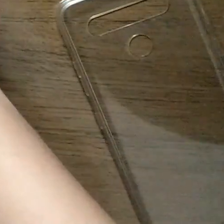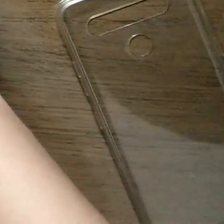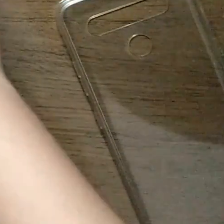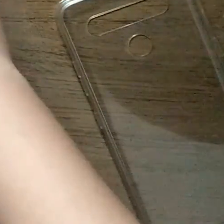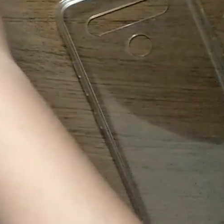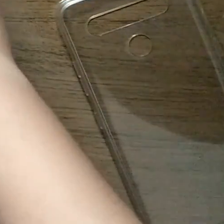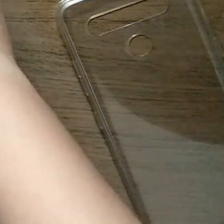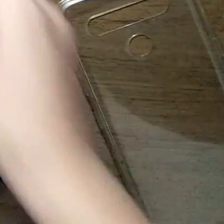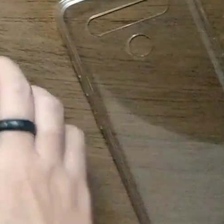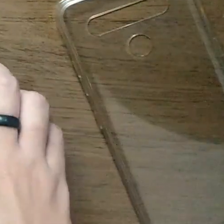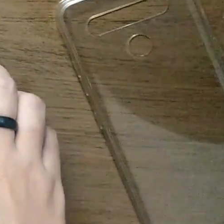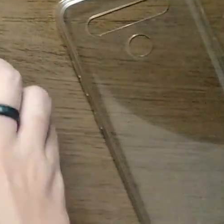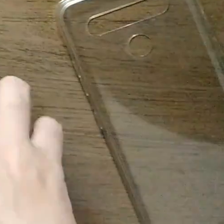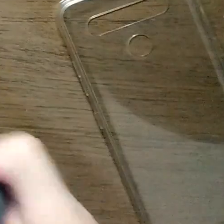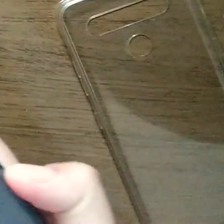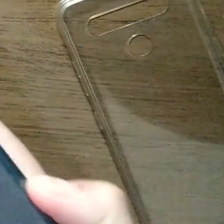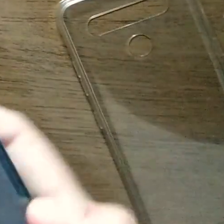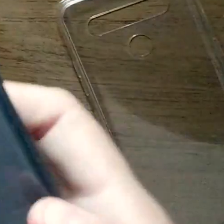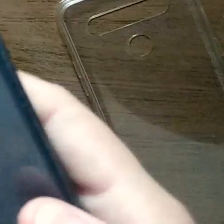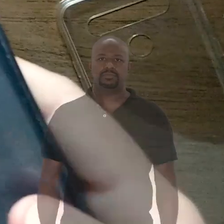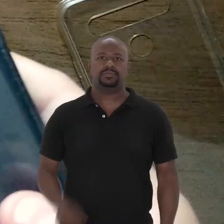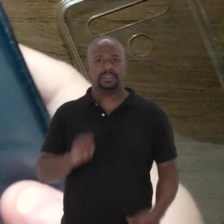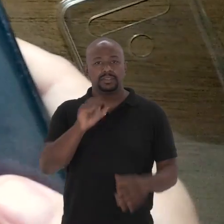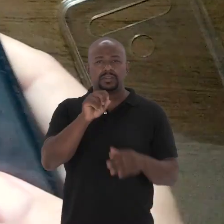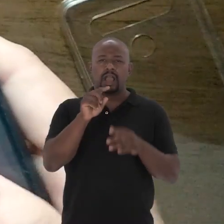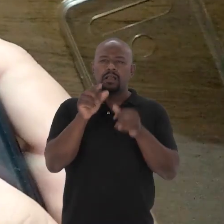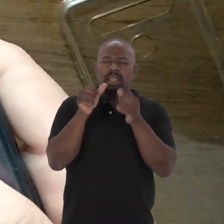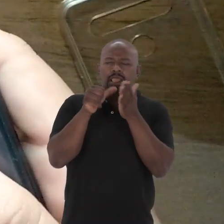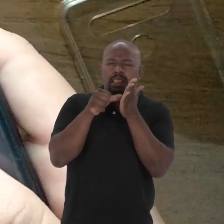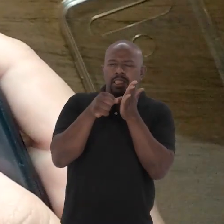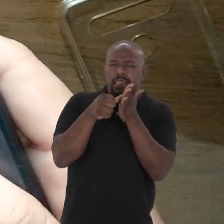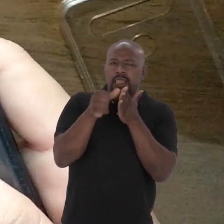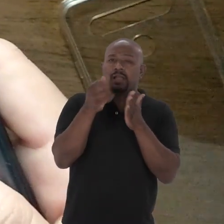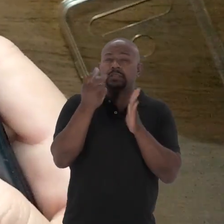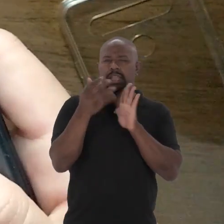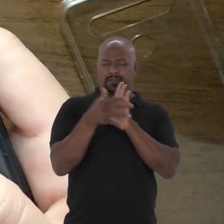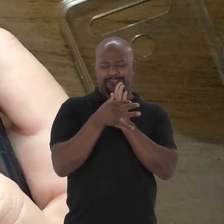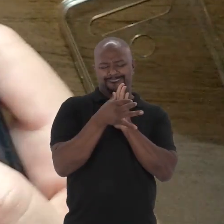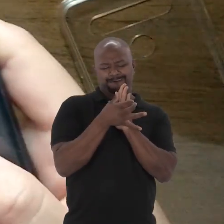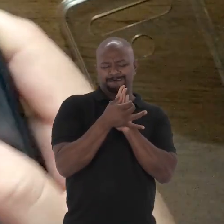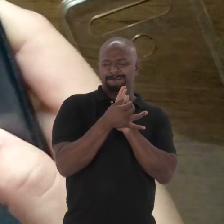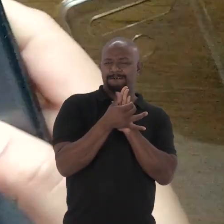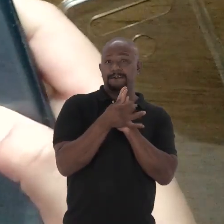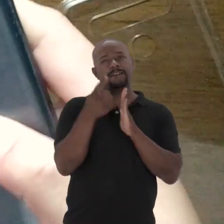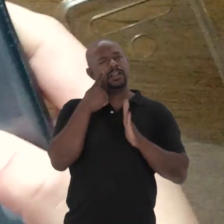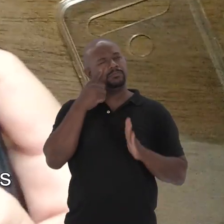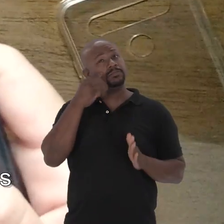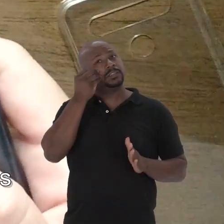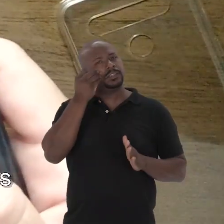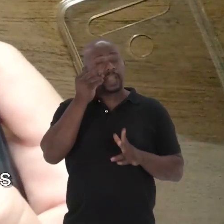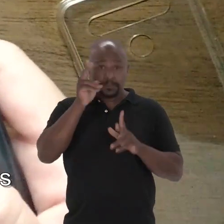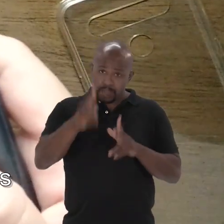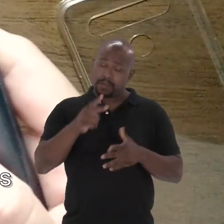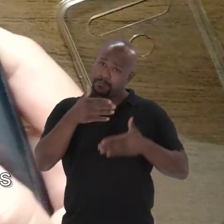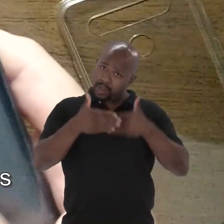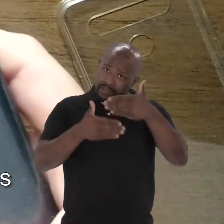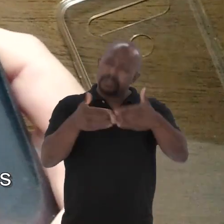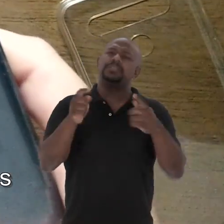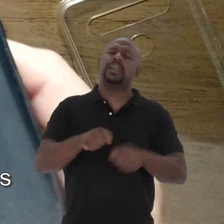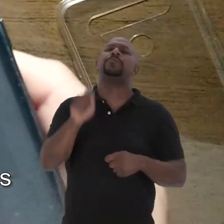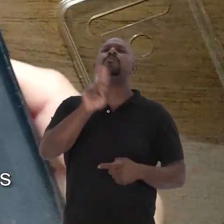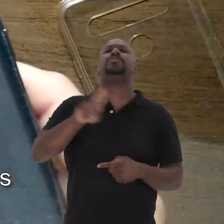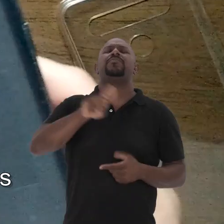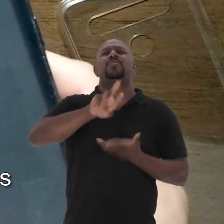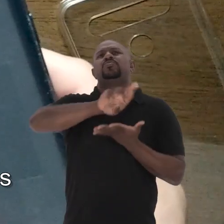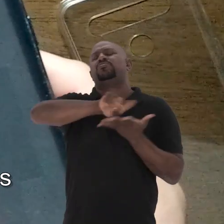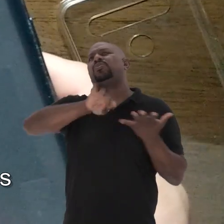da fita verde e cola na câmera frontal. Depois você passa o dedo assim, desliza, pra ficar bem rente à câmera e vamos testar. Esse mesmo processo aqui dá pra